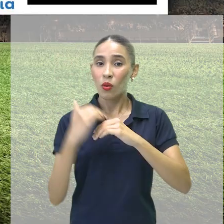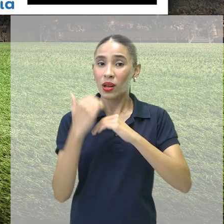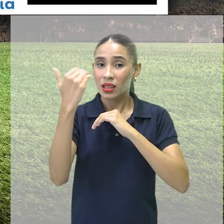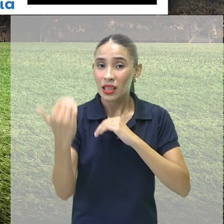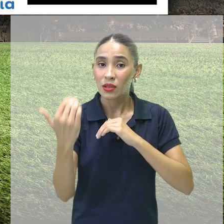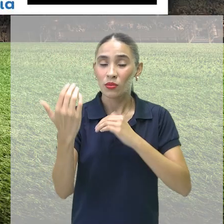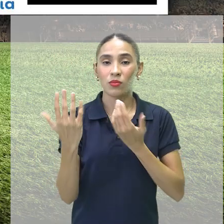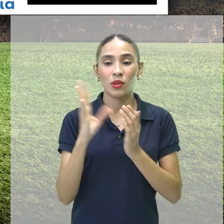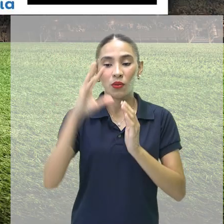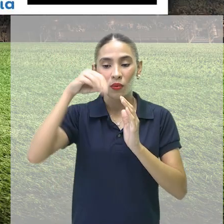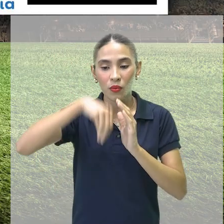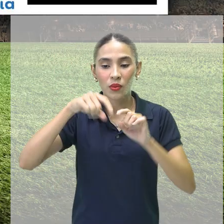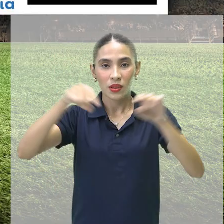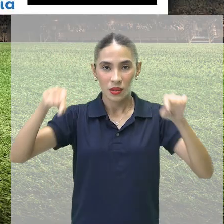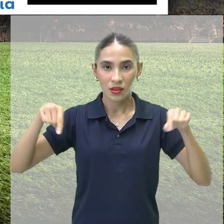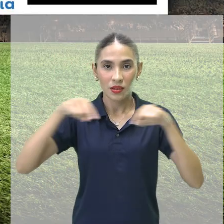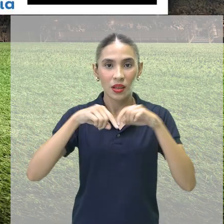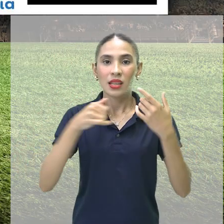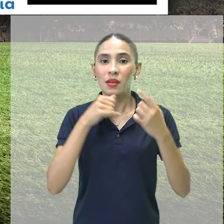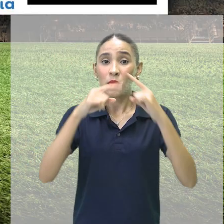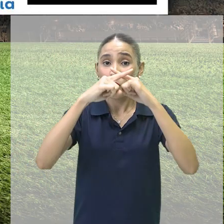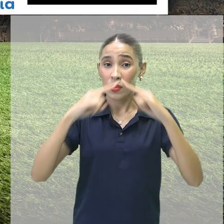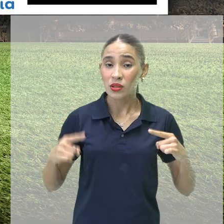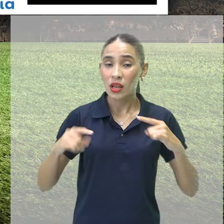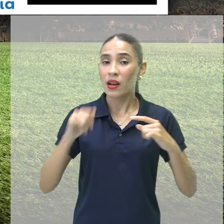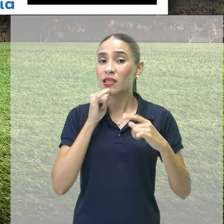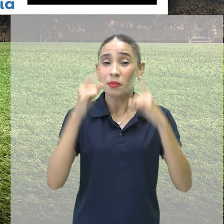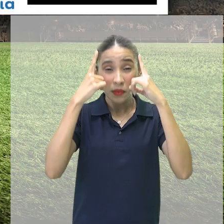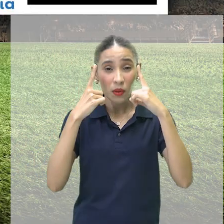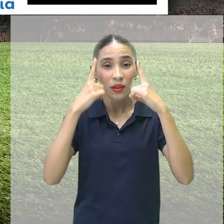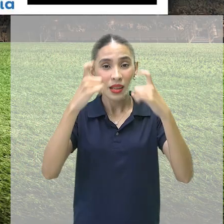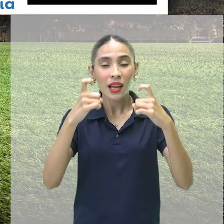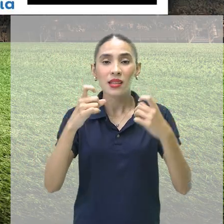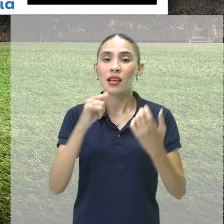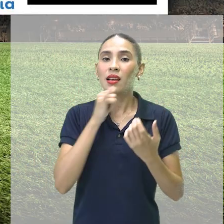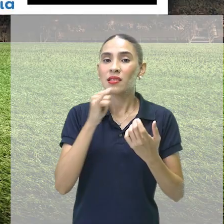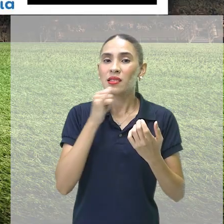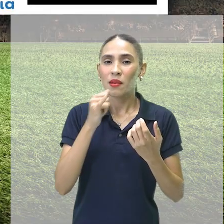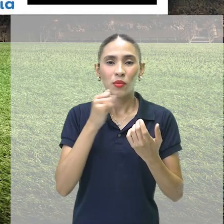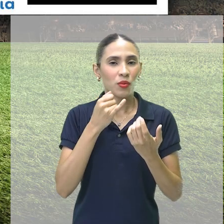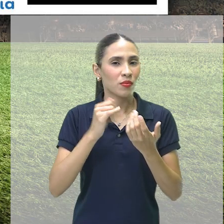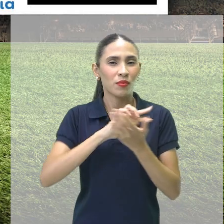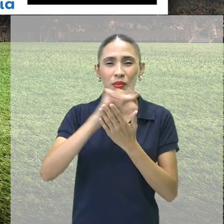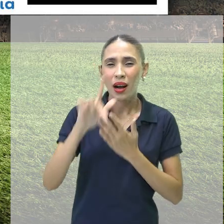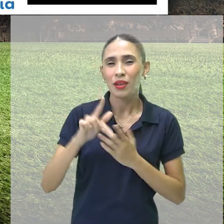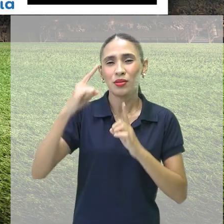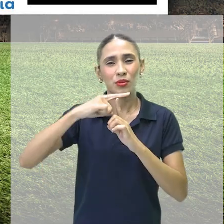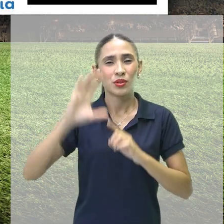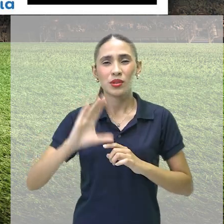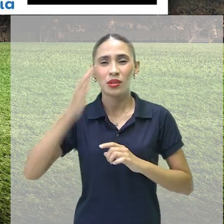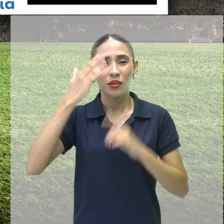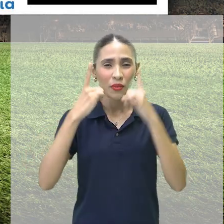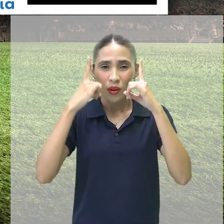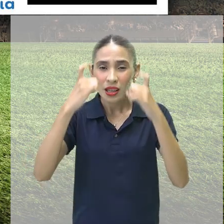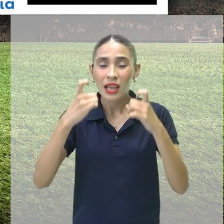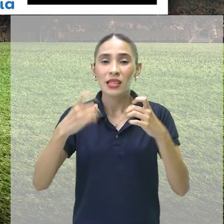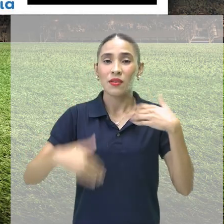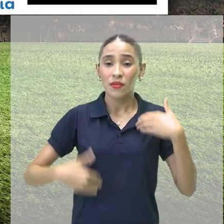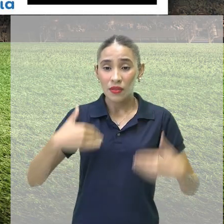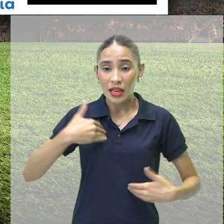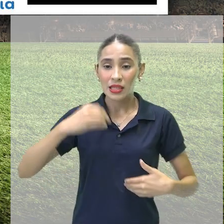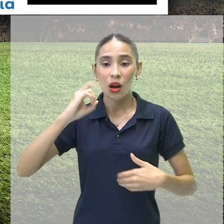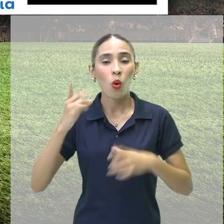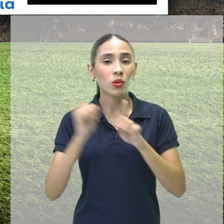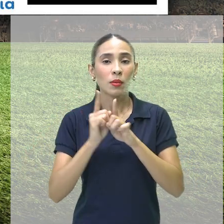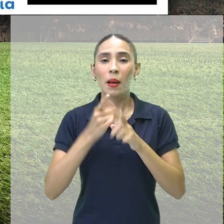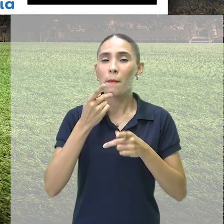de competição, com atitudes grosseiras, representadas por gestos obscenos, violência física ou ofensas